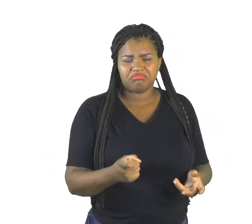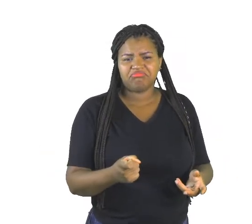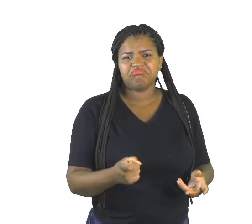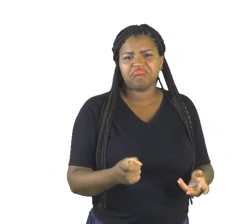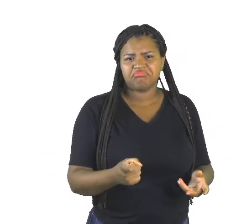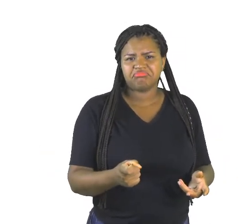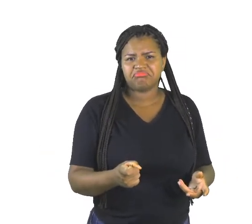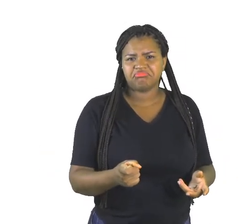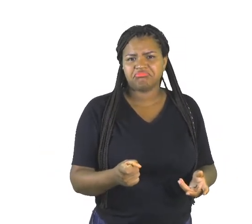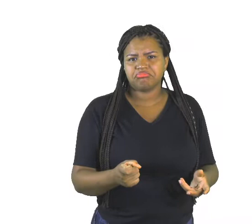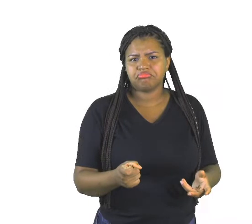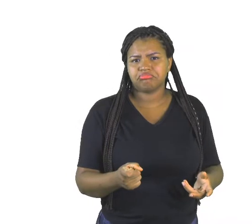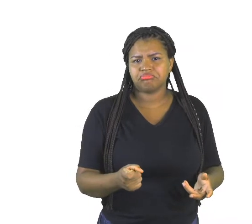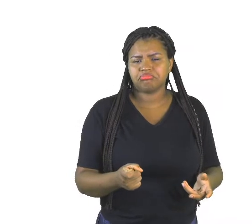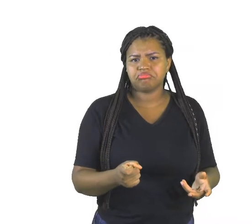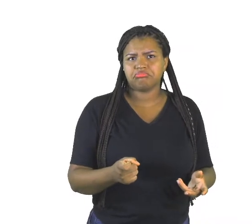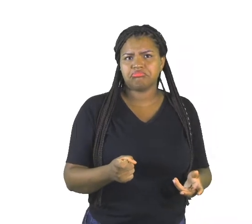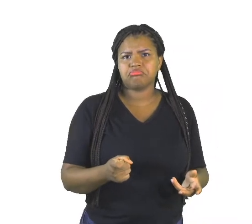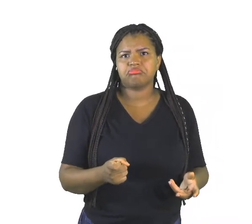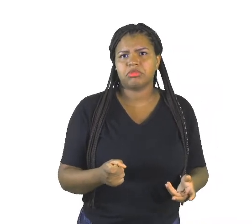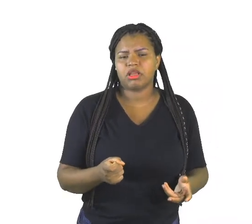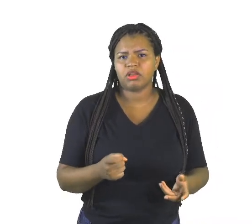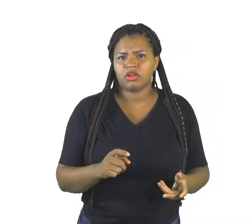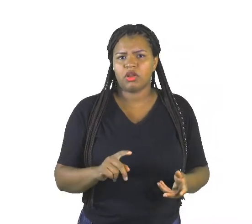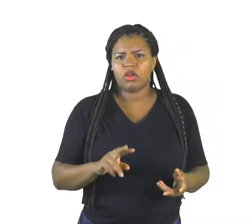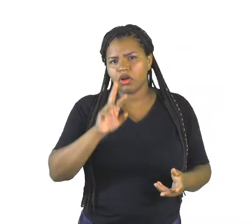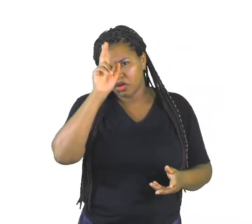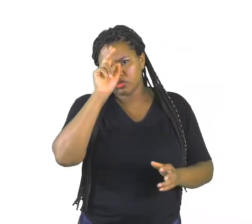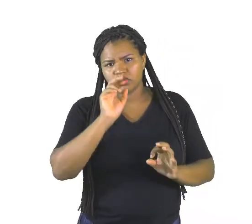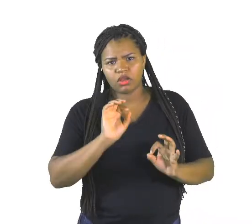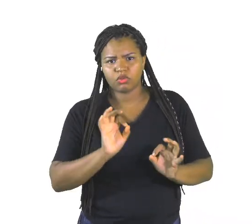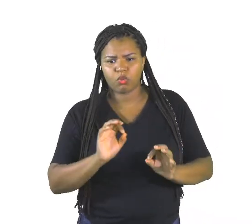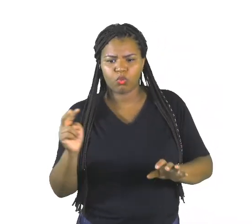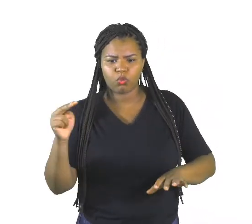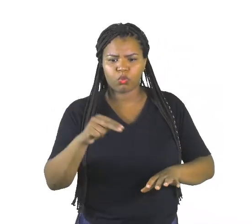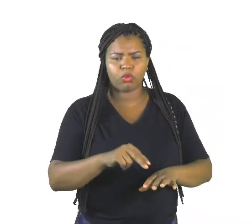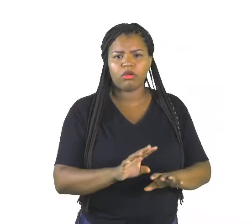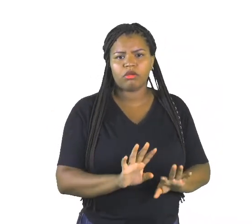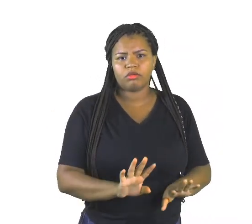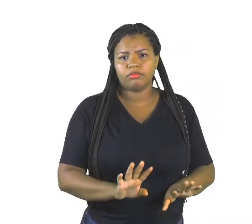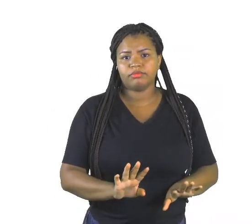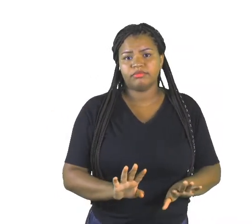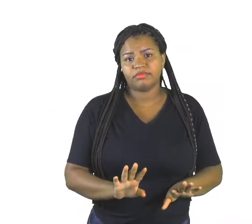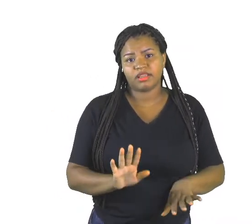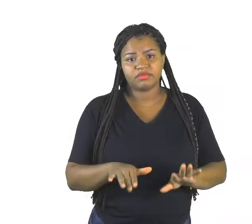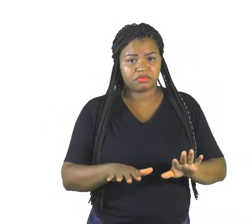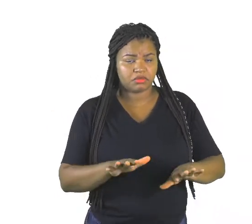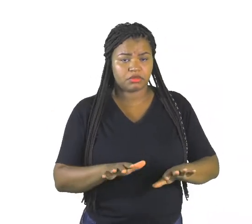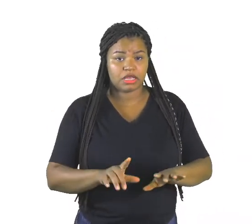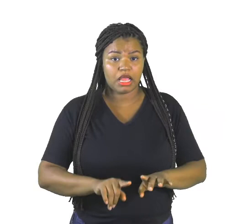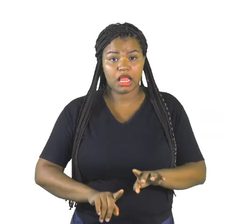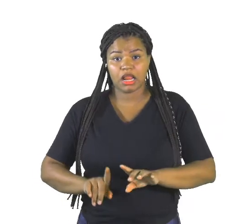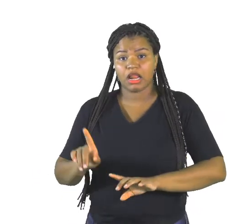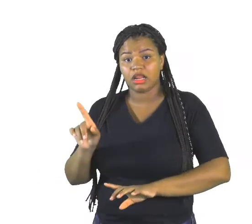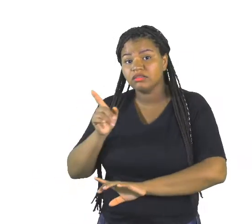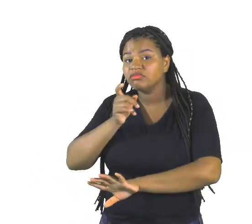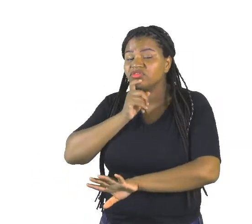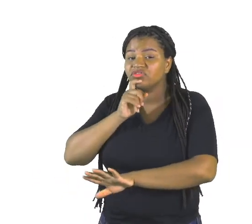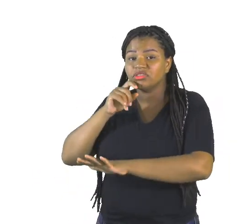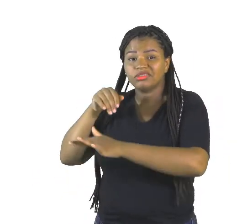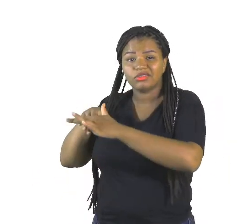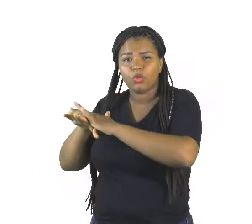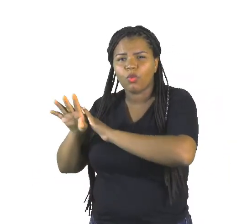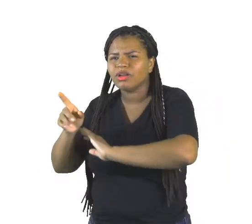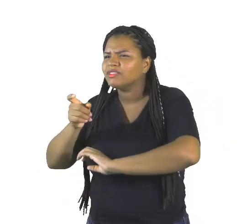sem mesmo a presença de outro inseto por perto. Então, na geladeira, com o uso do frio, né, da temperatura muito baixa, então